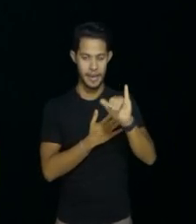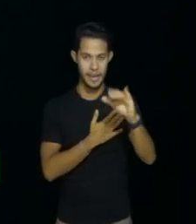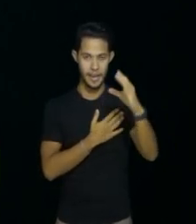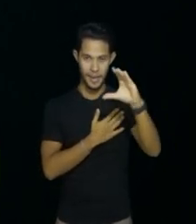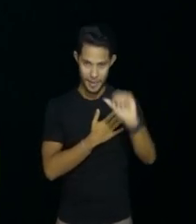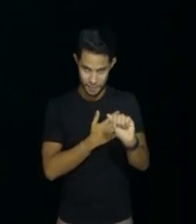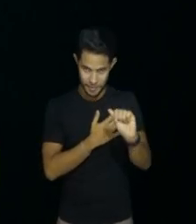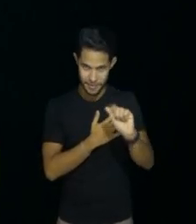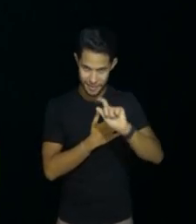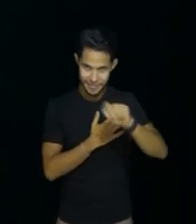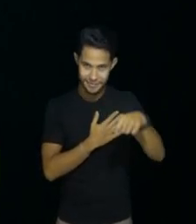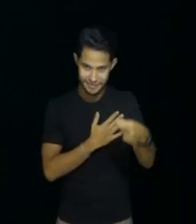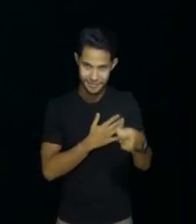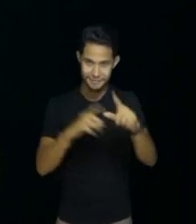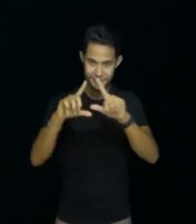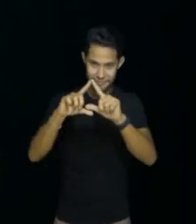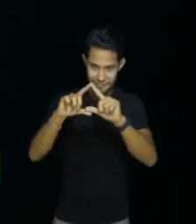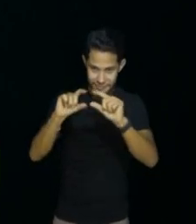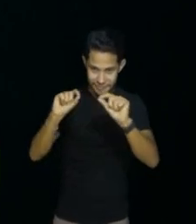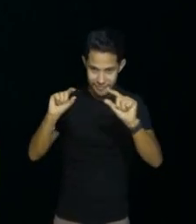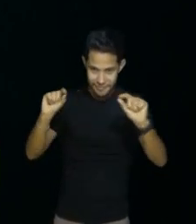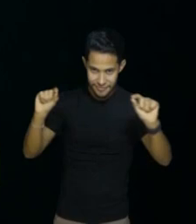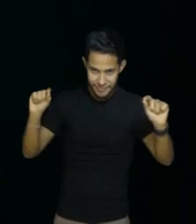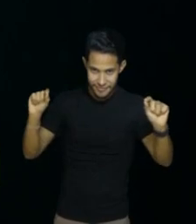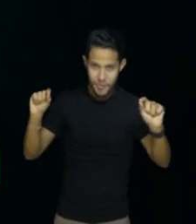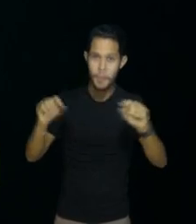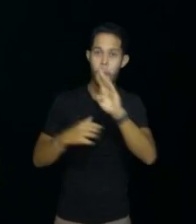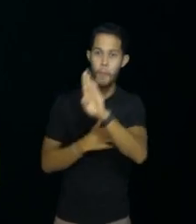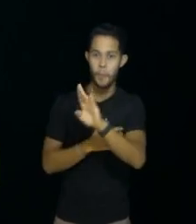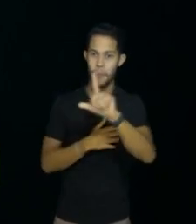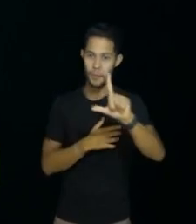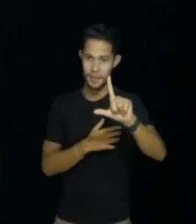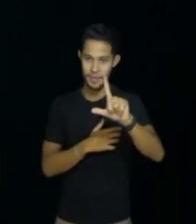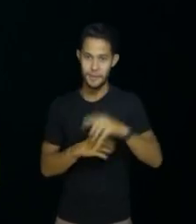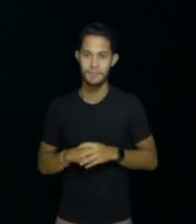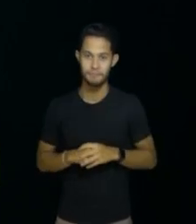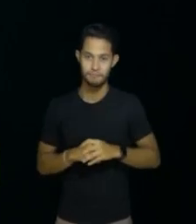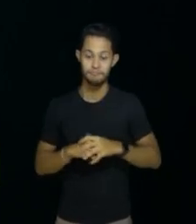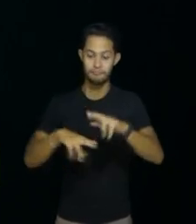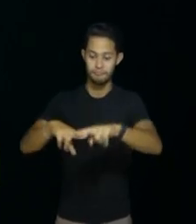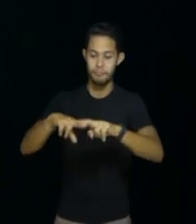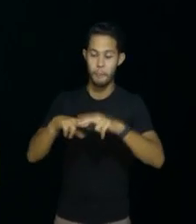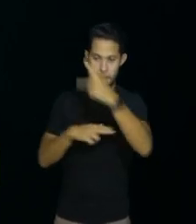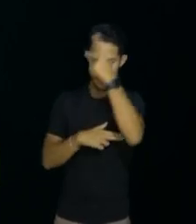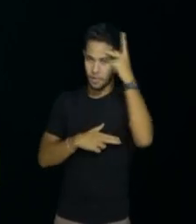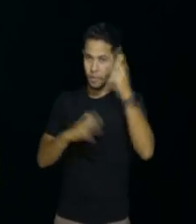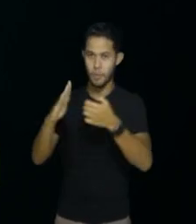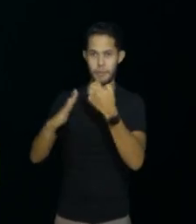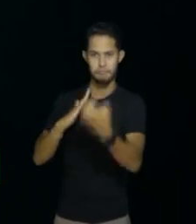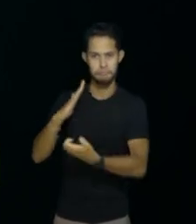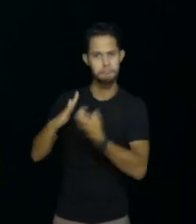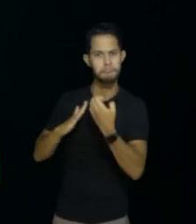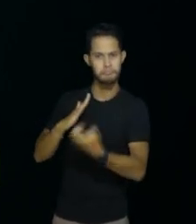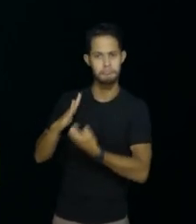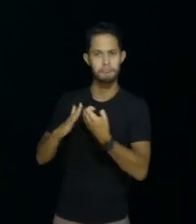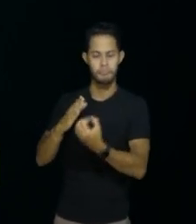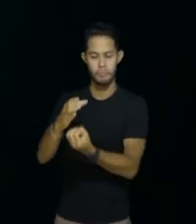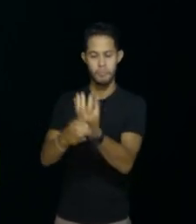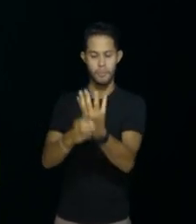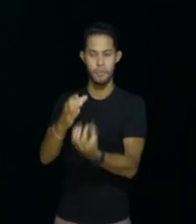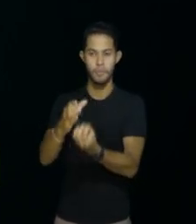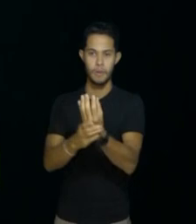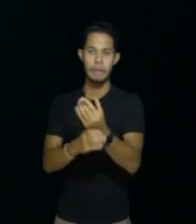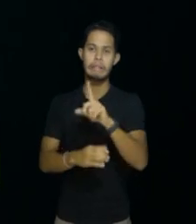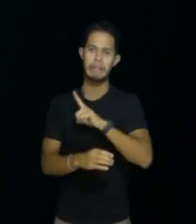onde os empresários que produziram e produzem essa iguaria, em alguns momentos se depararam com situações da